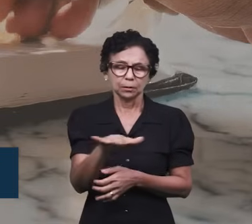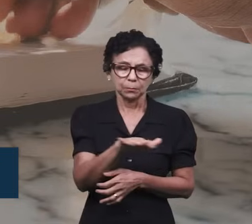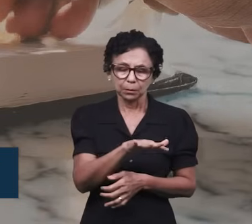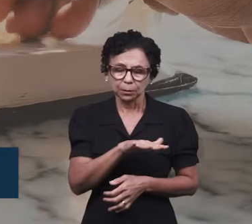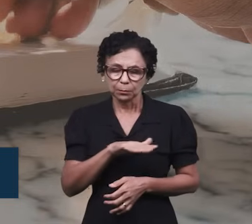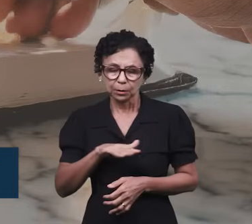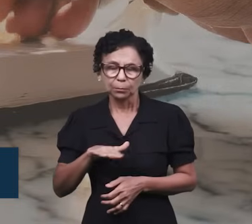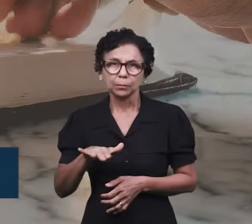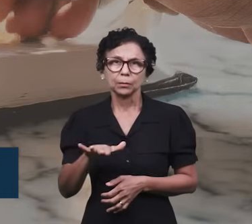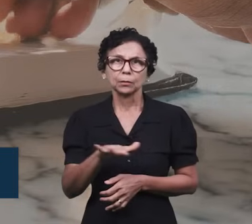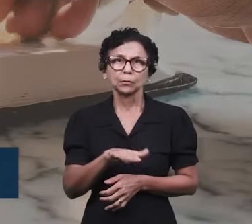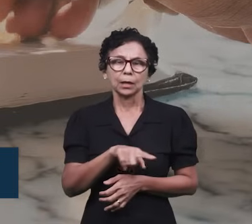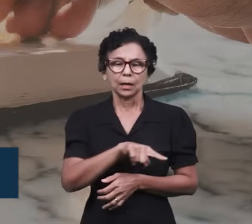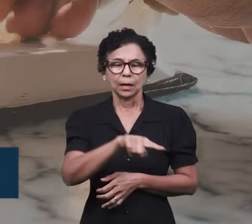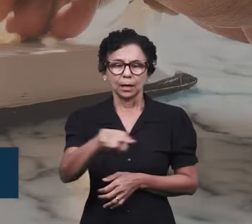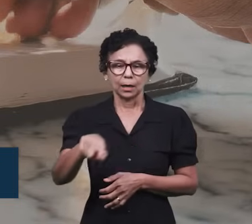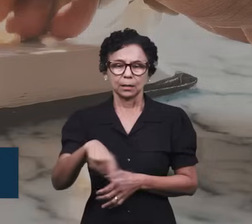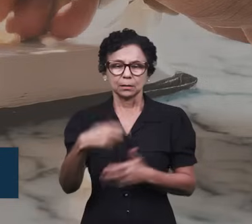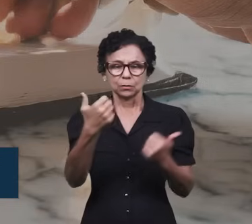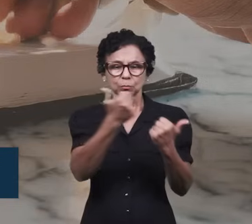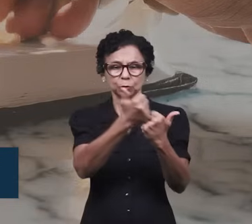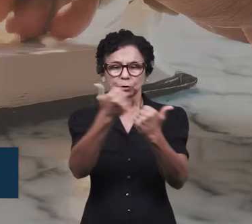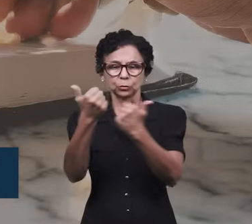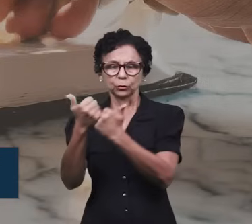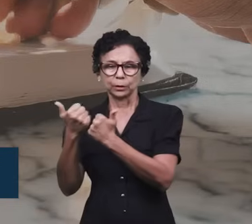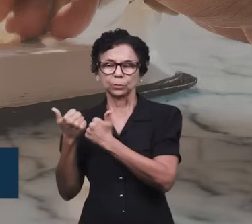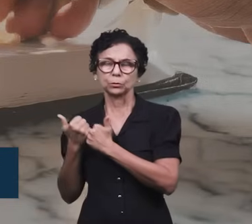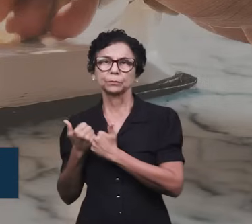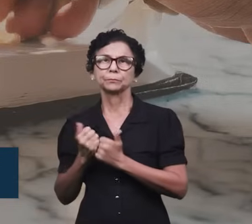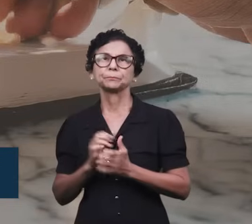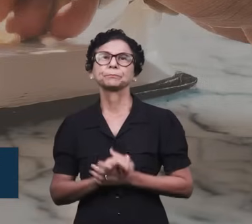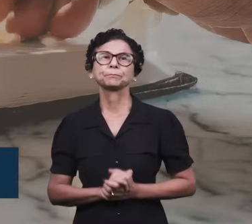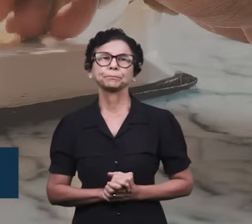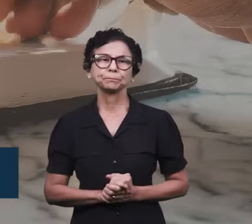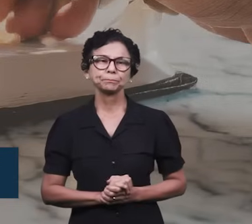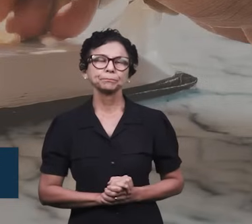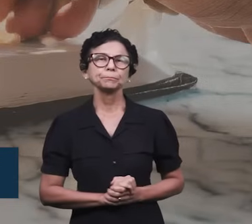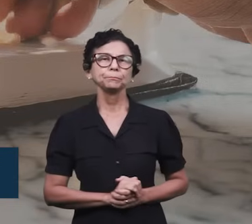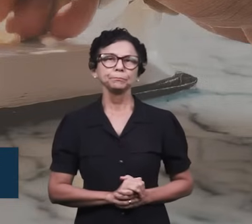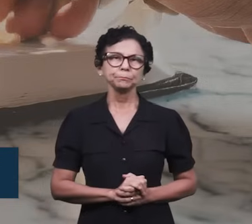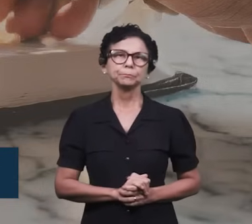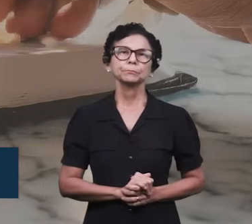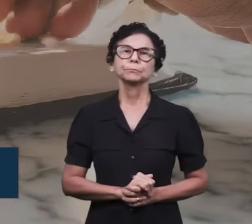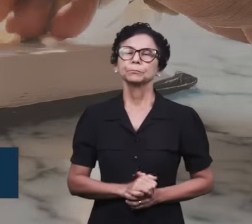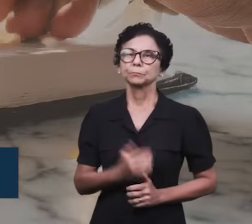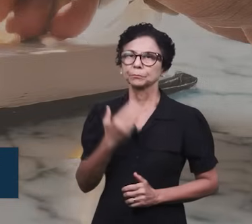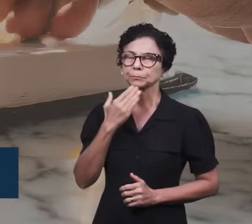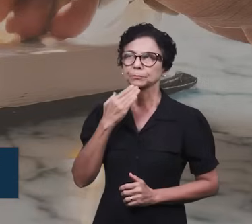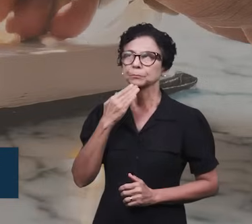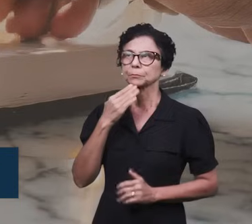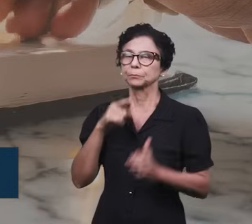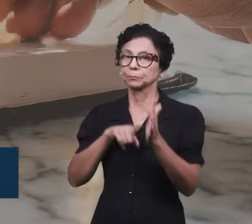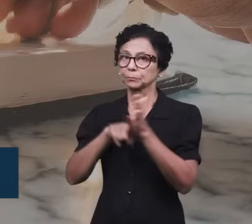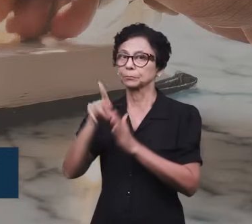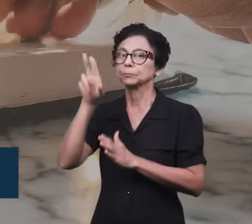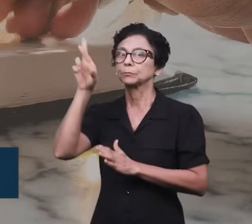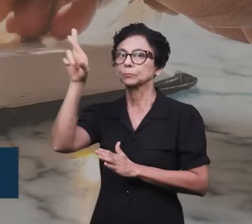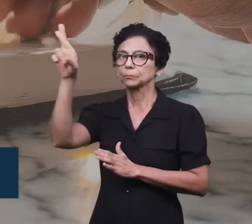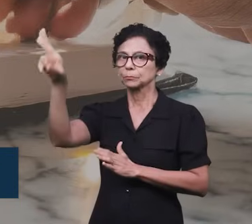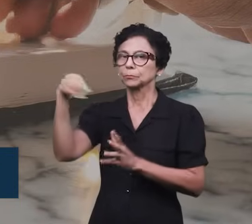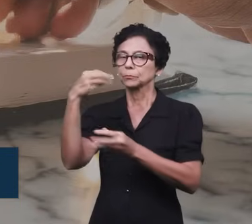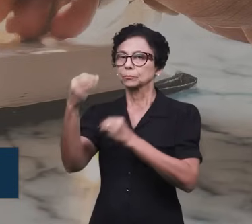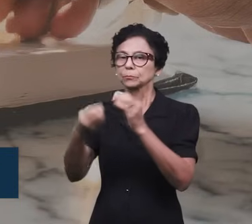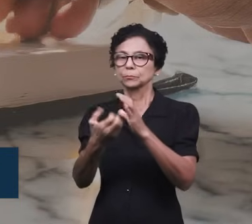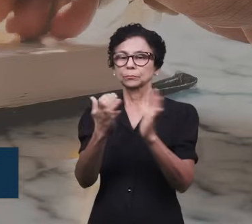assim, esses precisam ser substituídos. Então, nós levamos diante do Senhor, buscamos a direção do Senhor para a